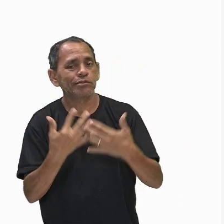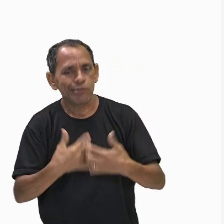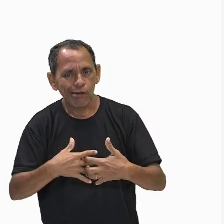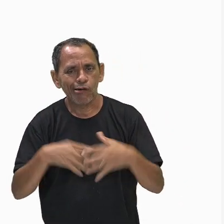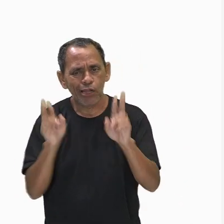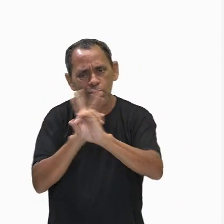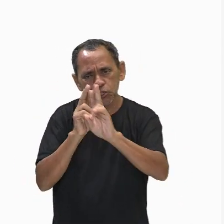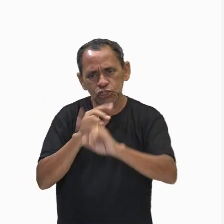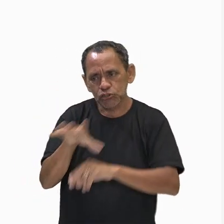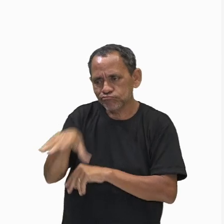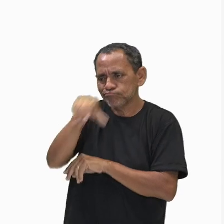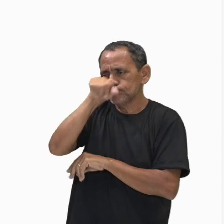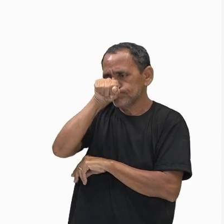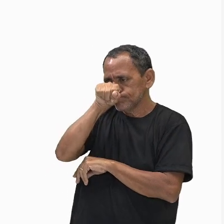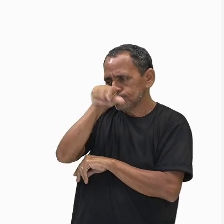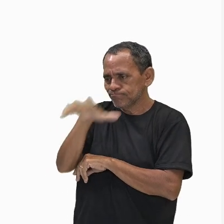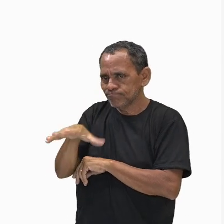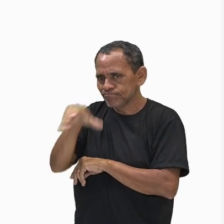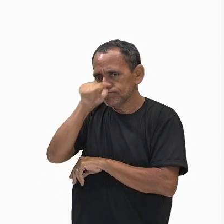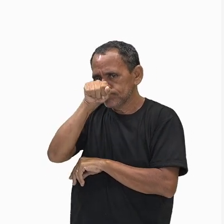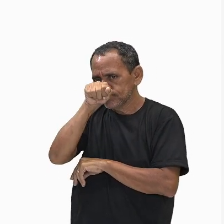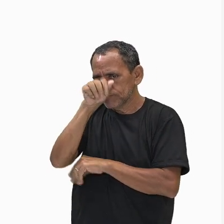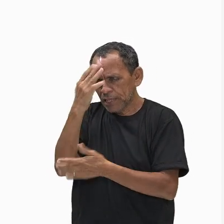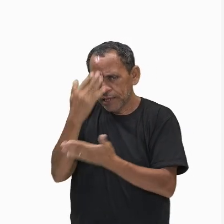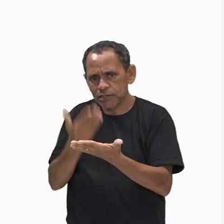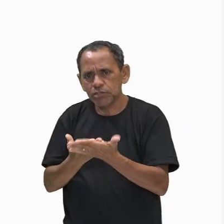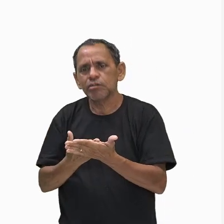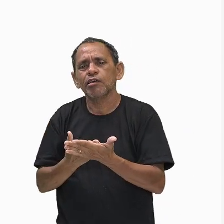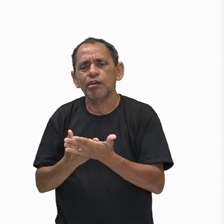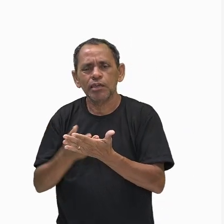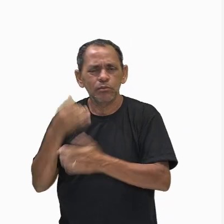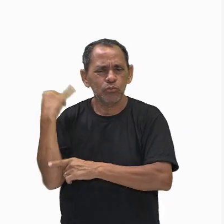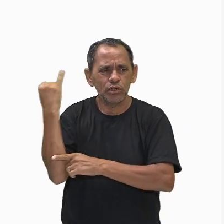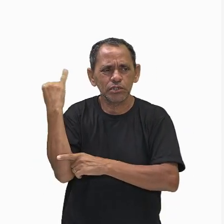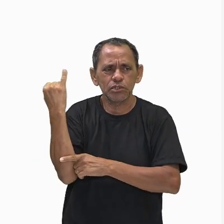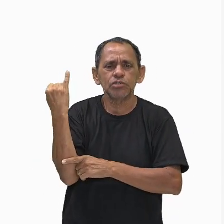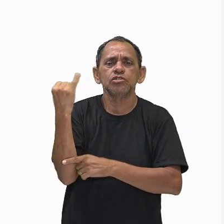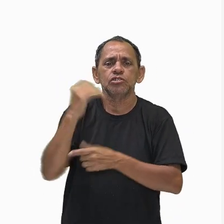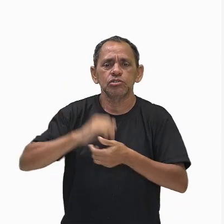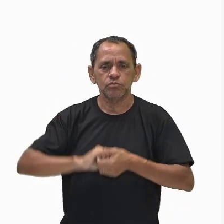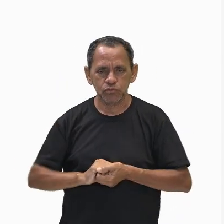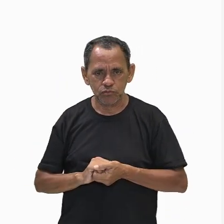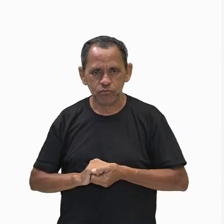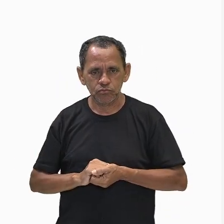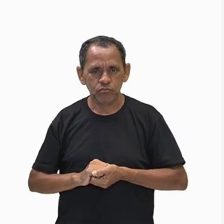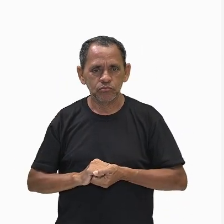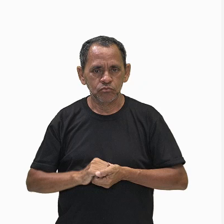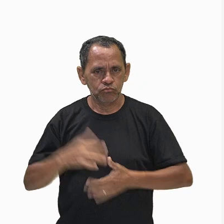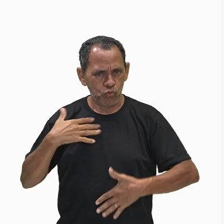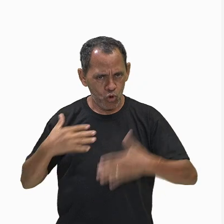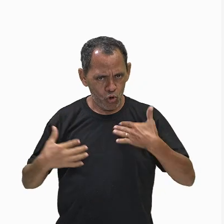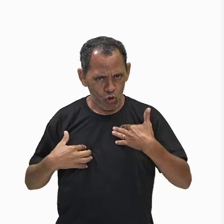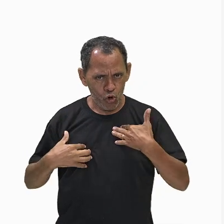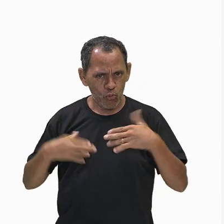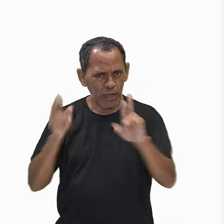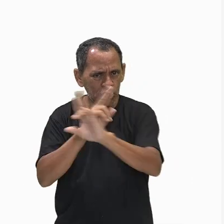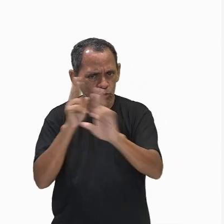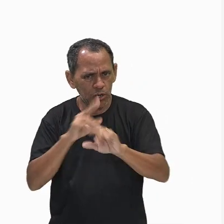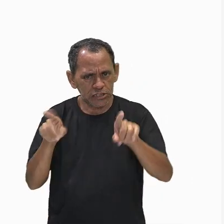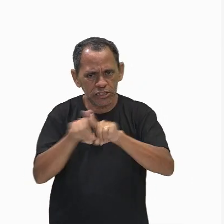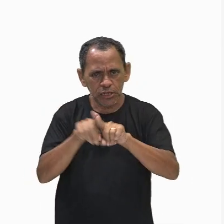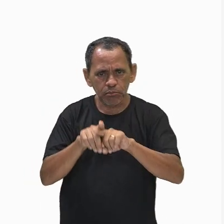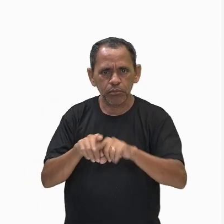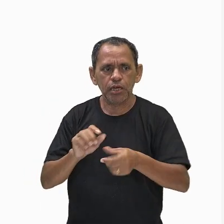e é considerado um centro vital aí do nosso corpo. Também está relacionado aos